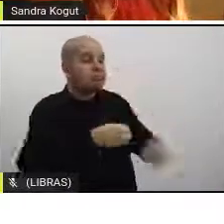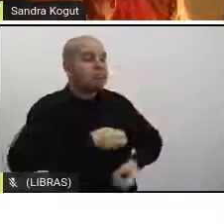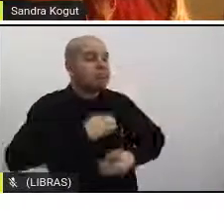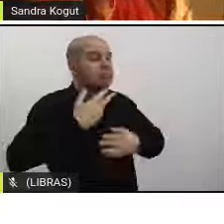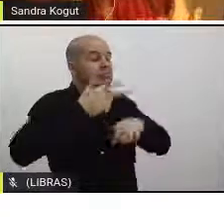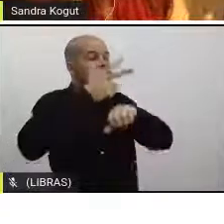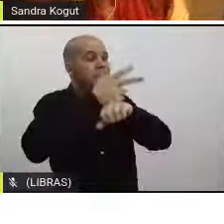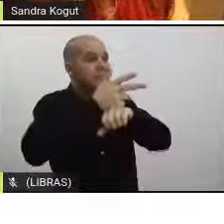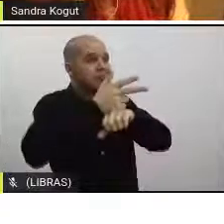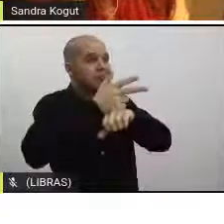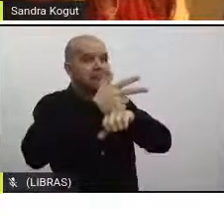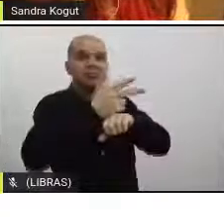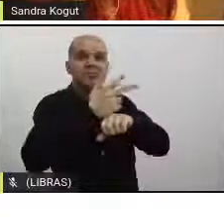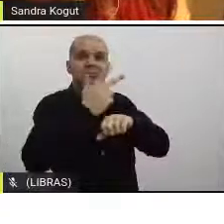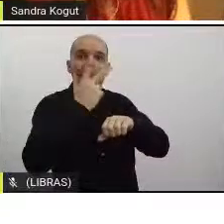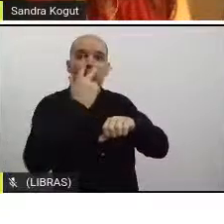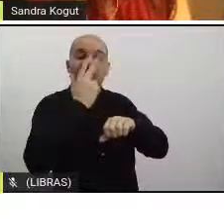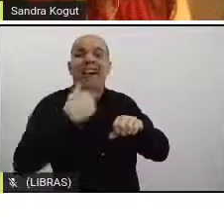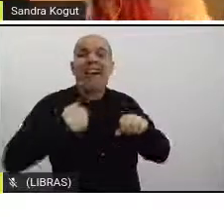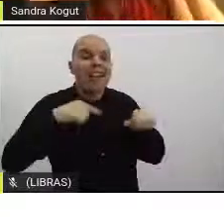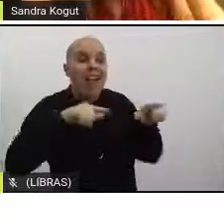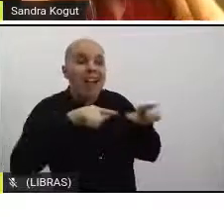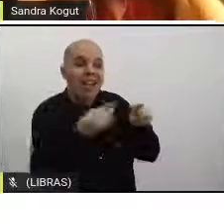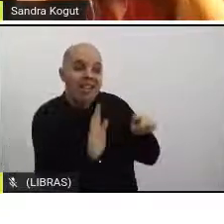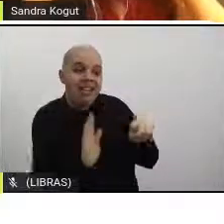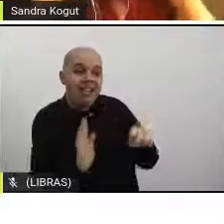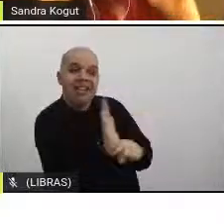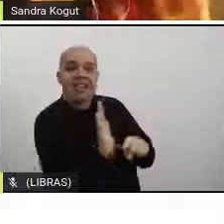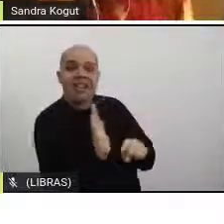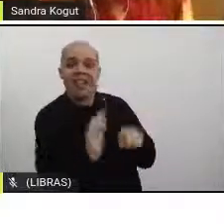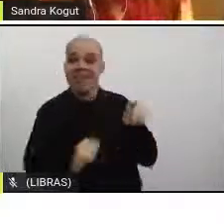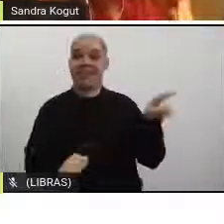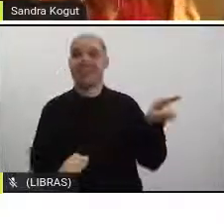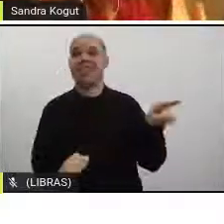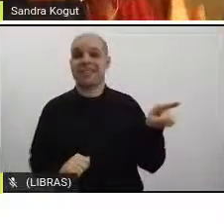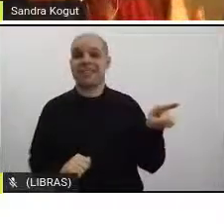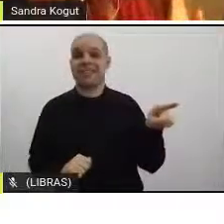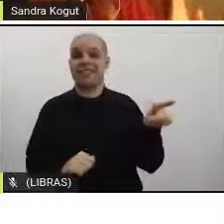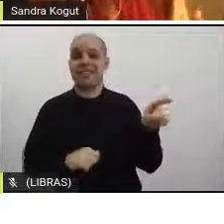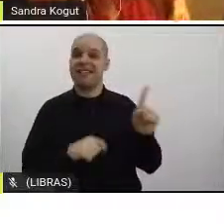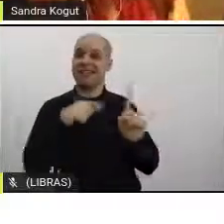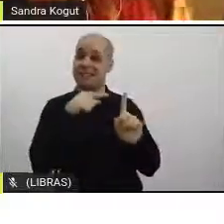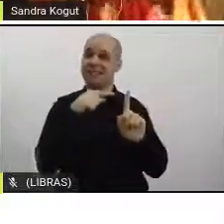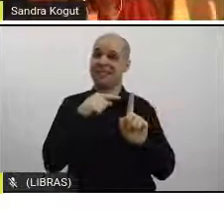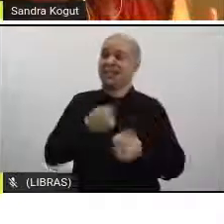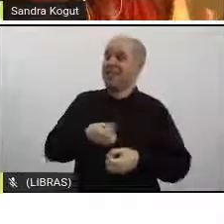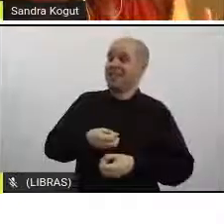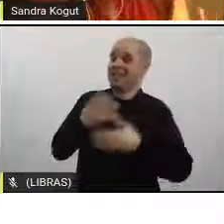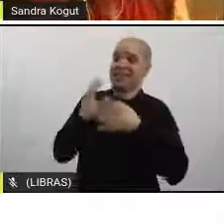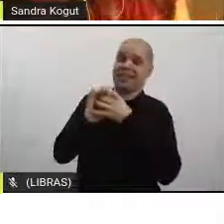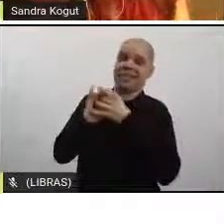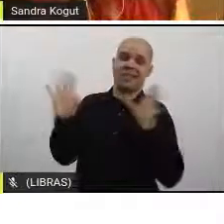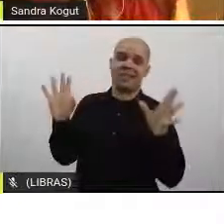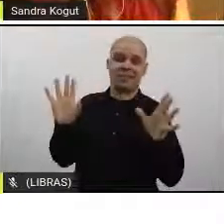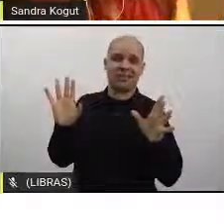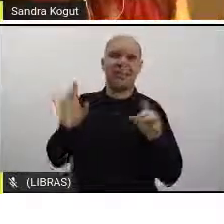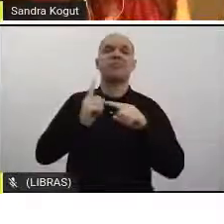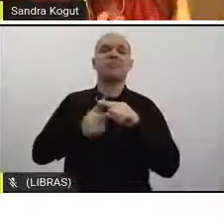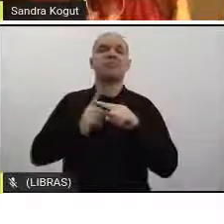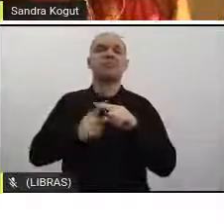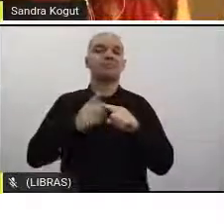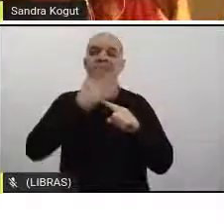Quando você se coloca publicamente numa imagem, para uma câmera,